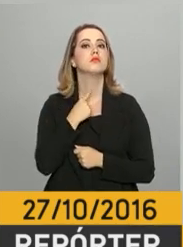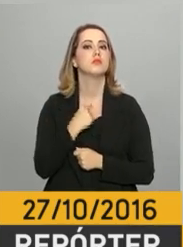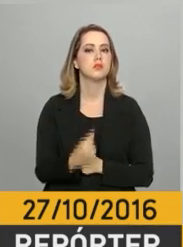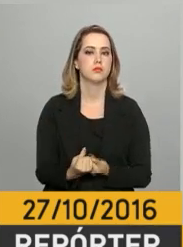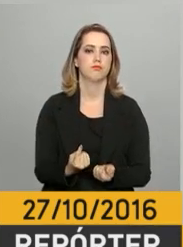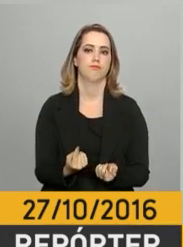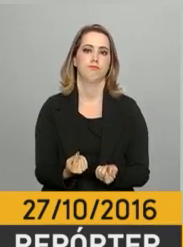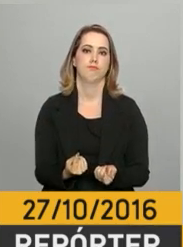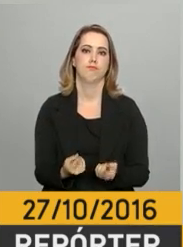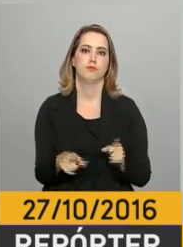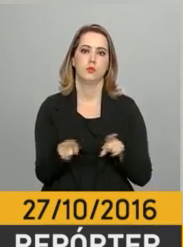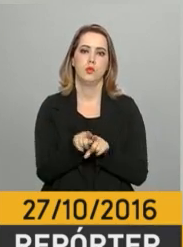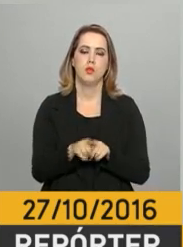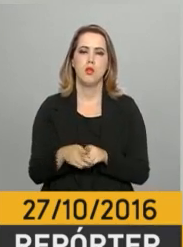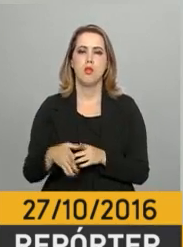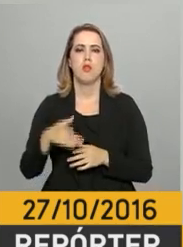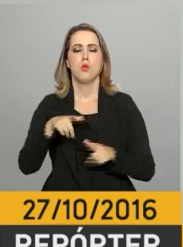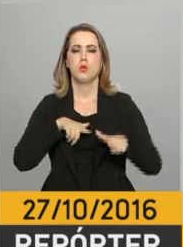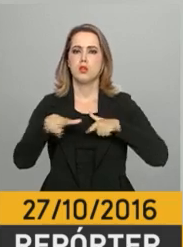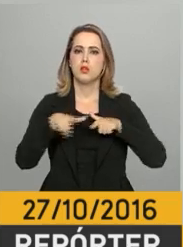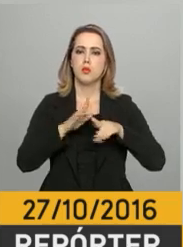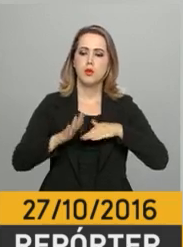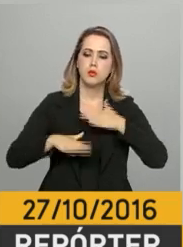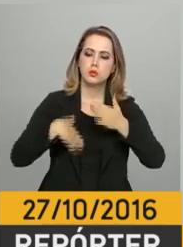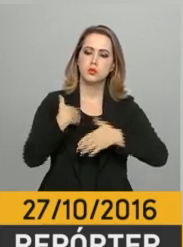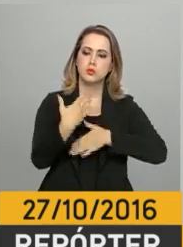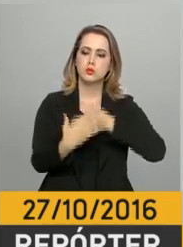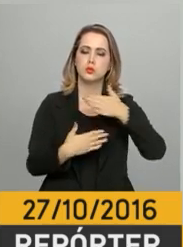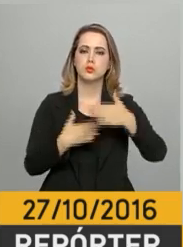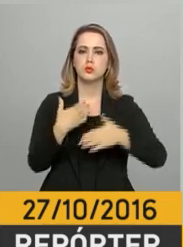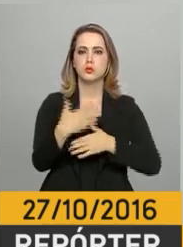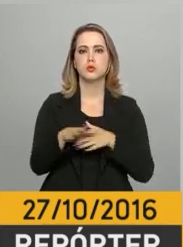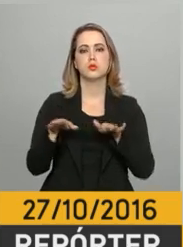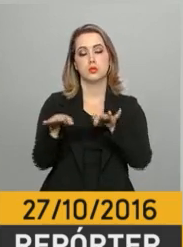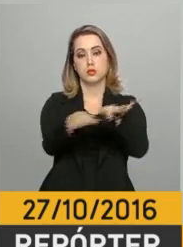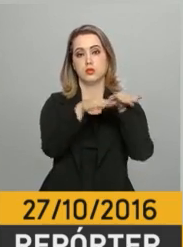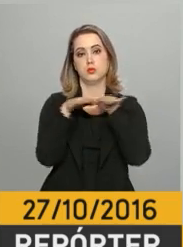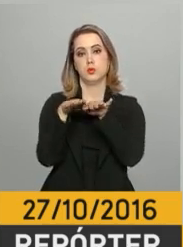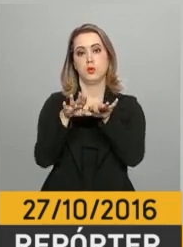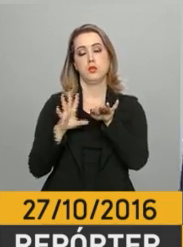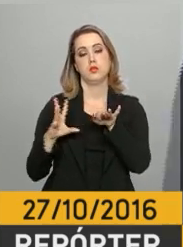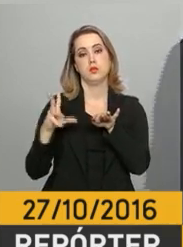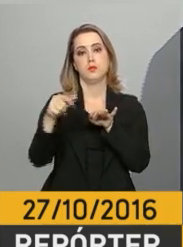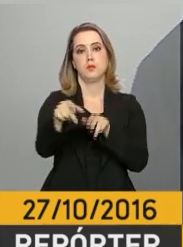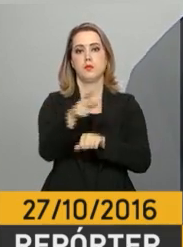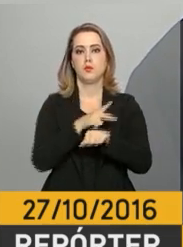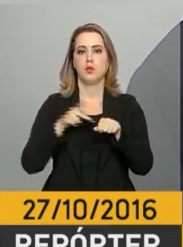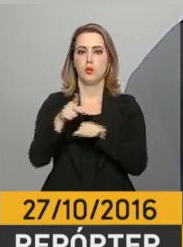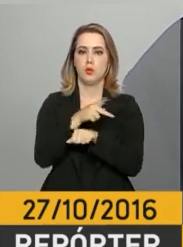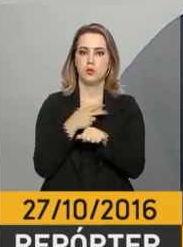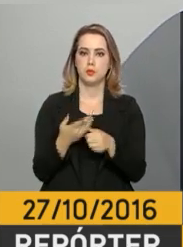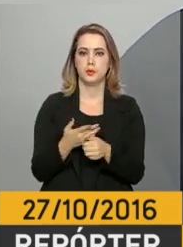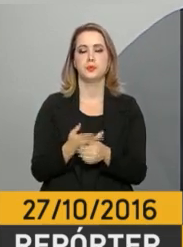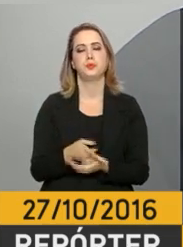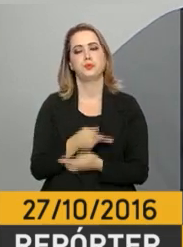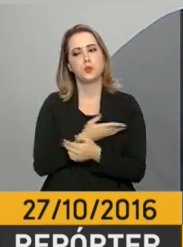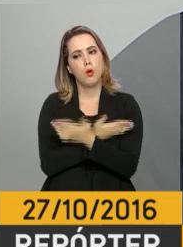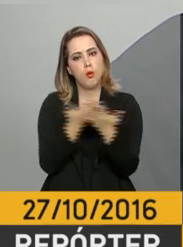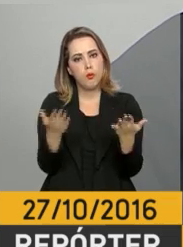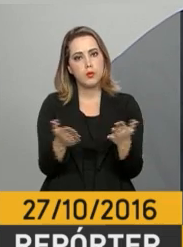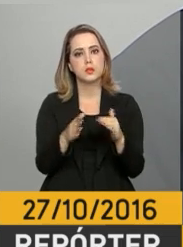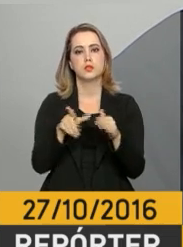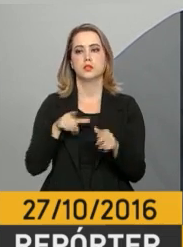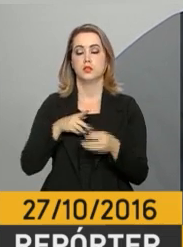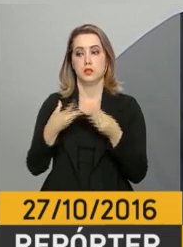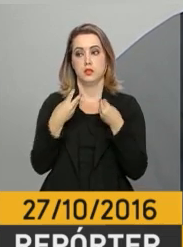tranquilidade para sustentar a democra em todos os países então reitero senhores homenageados senhoras e